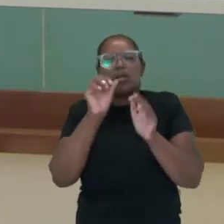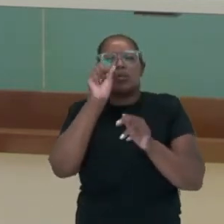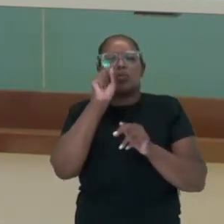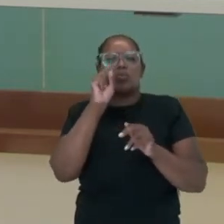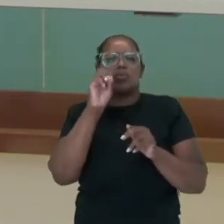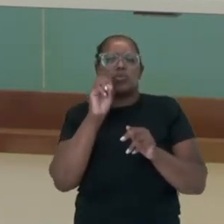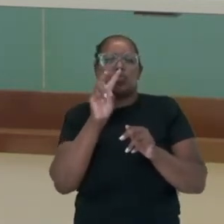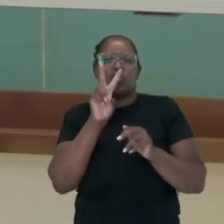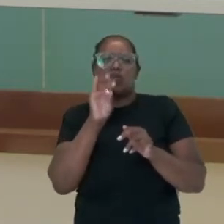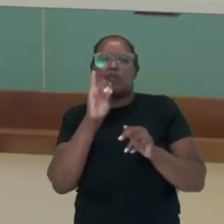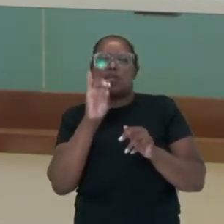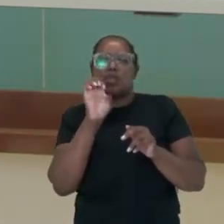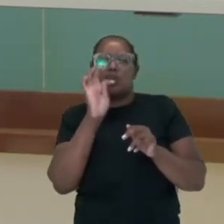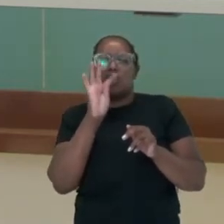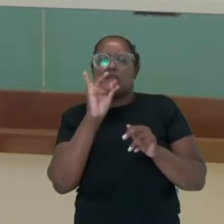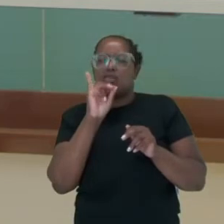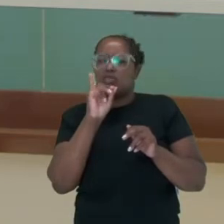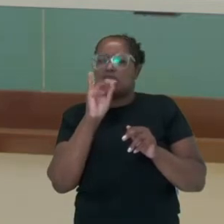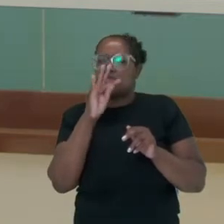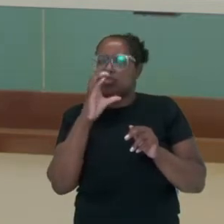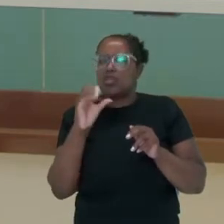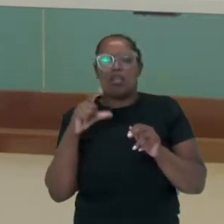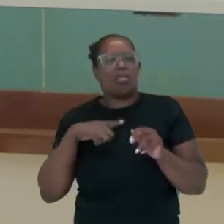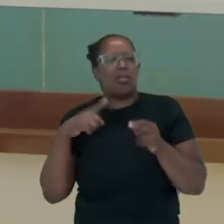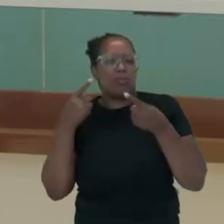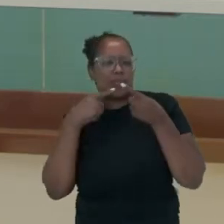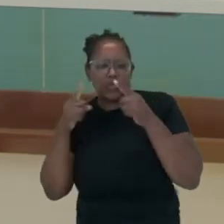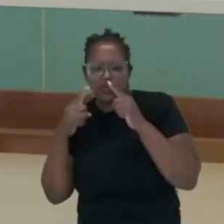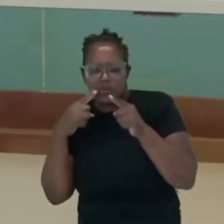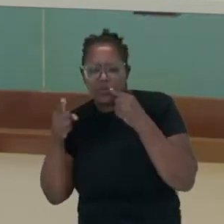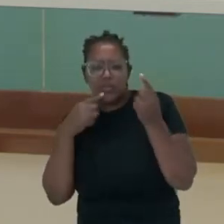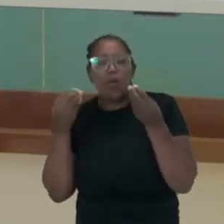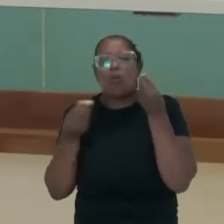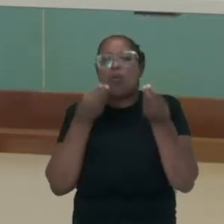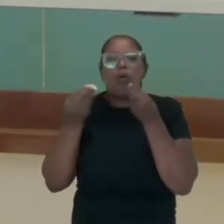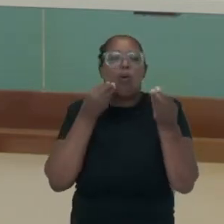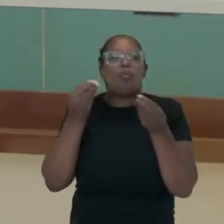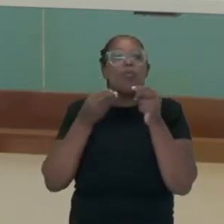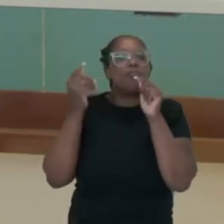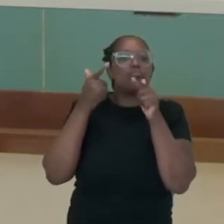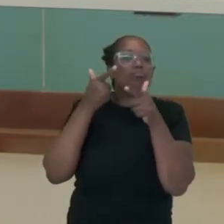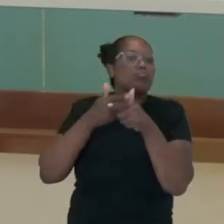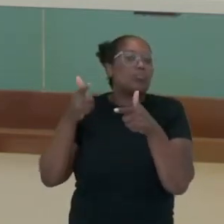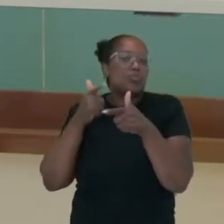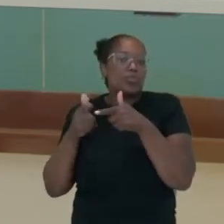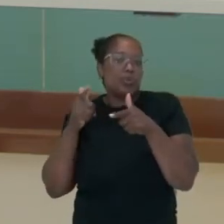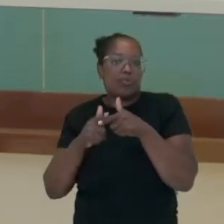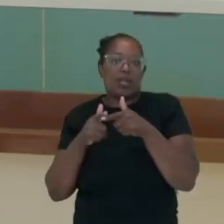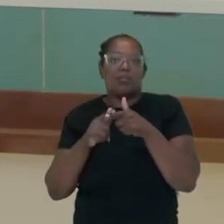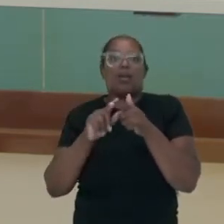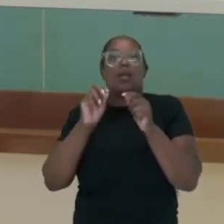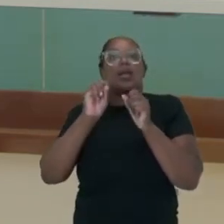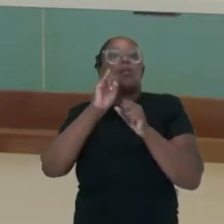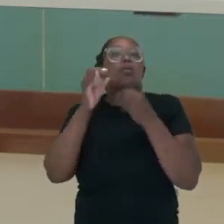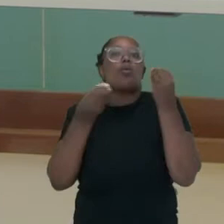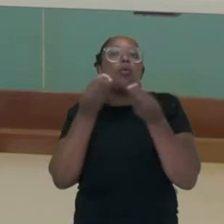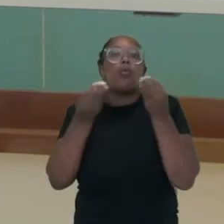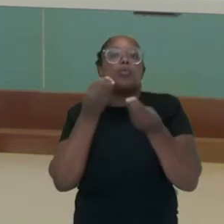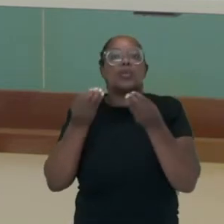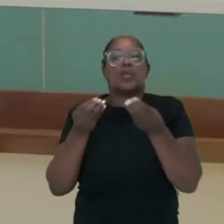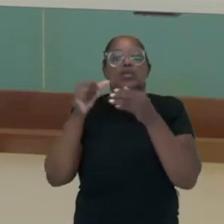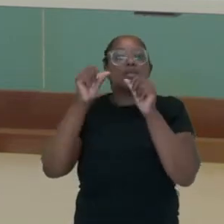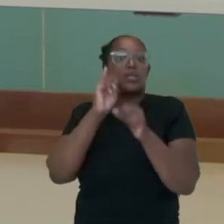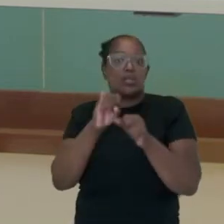evidenciam uma outra discussão, uma nova forma de conflito, um embate entre a permanência do